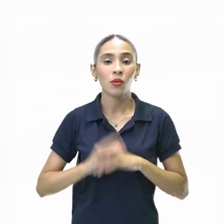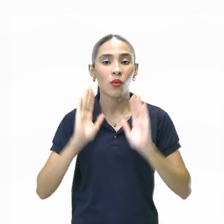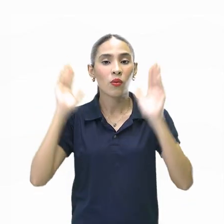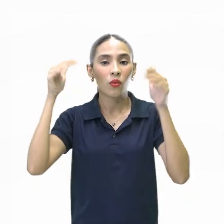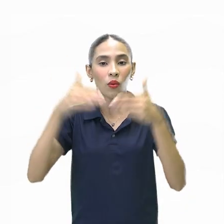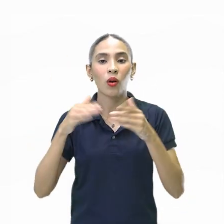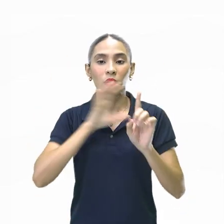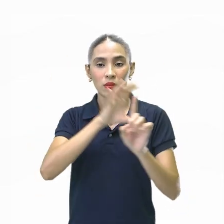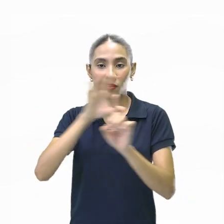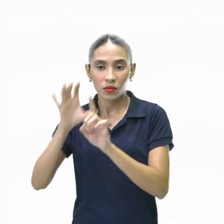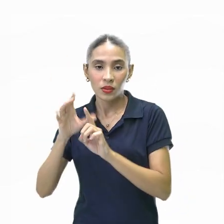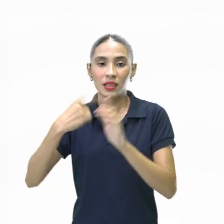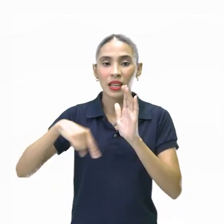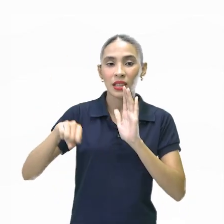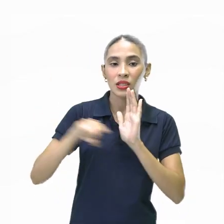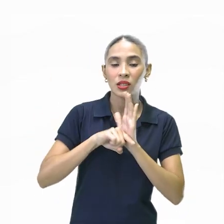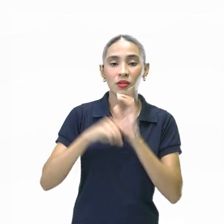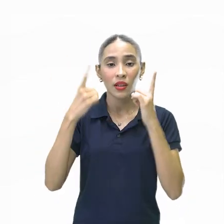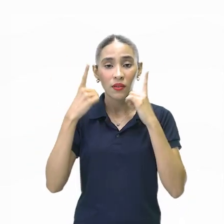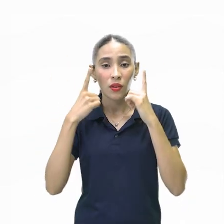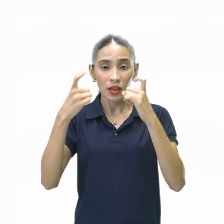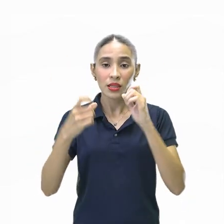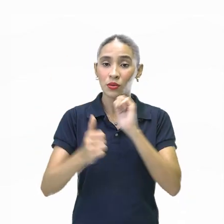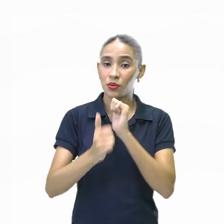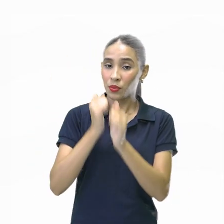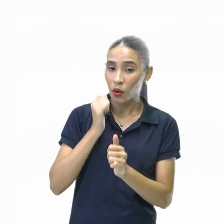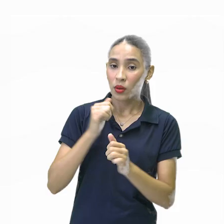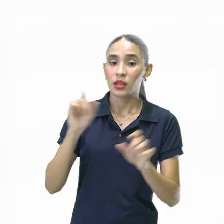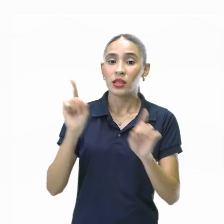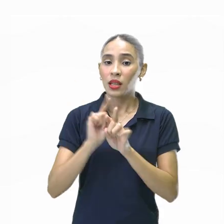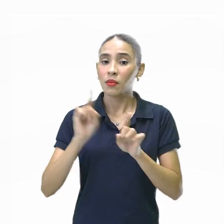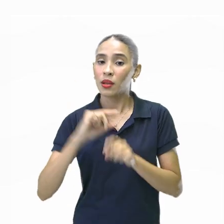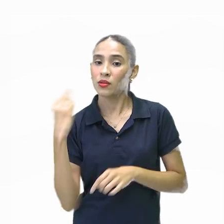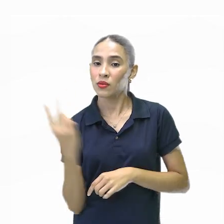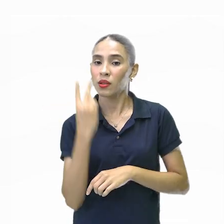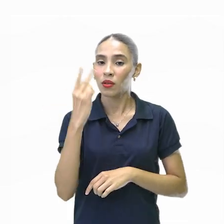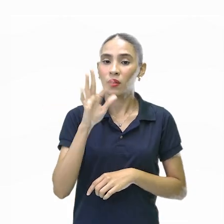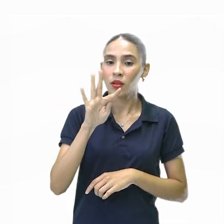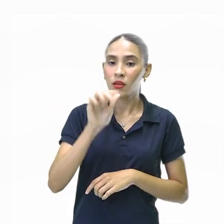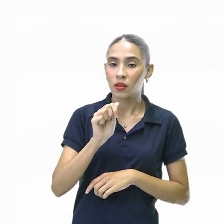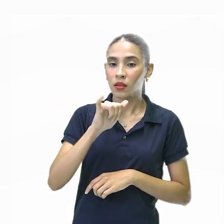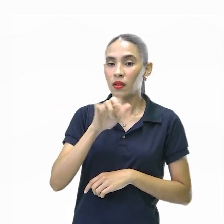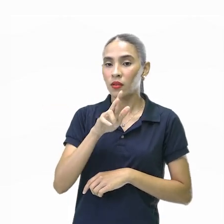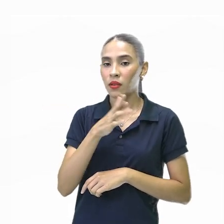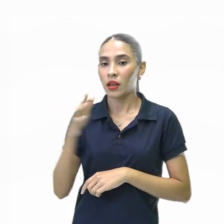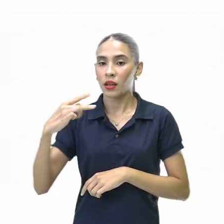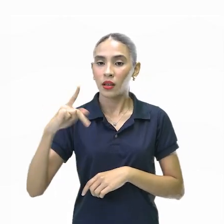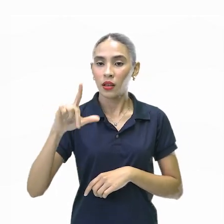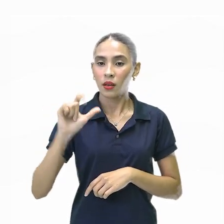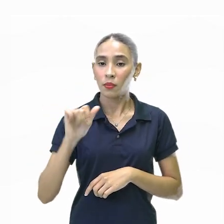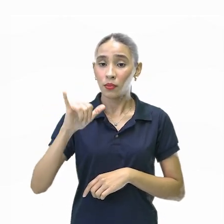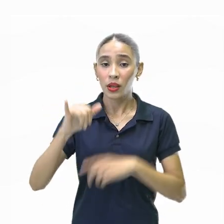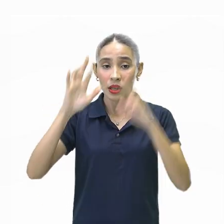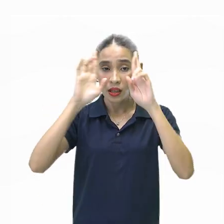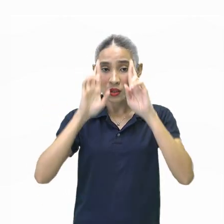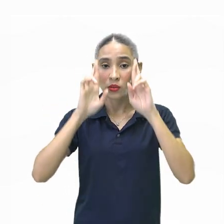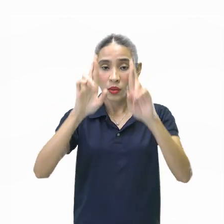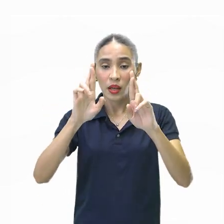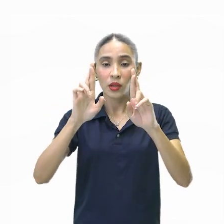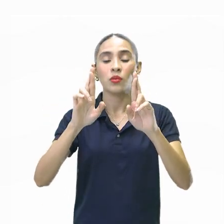impactos negativos da violência no esporte e os valores do fair play, respeito mútuo e espírito